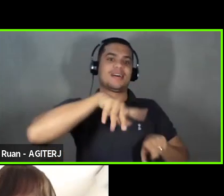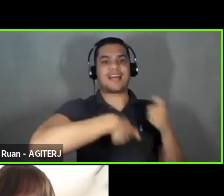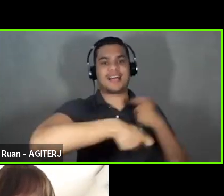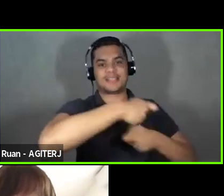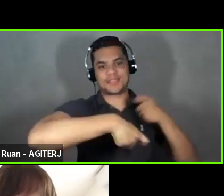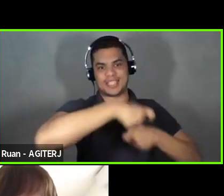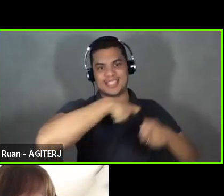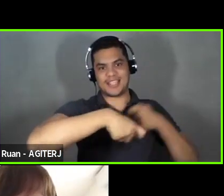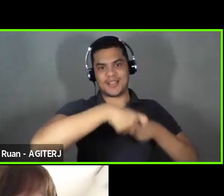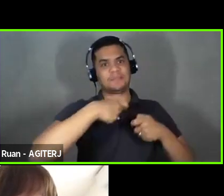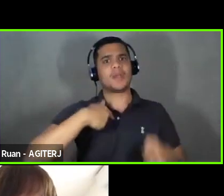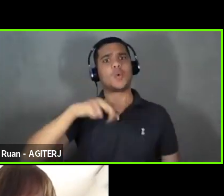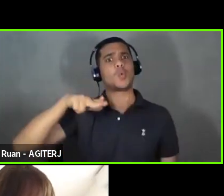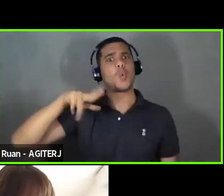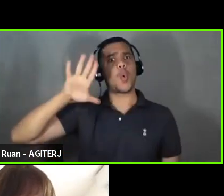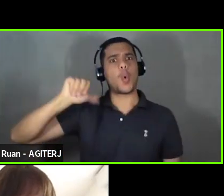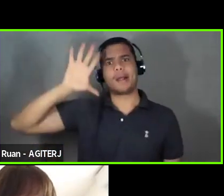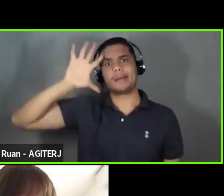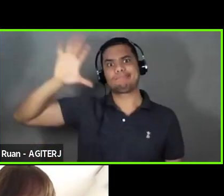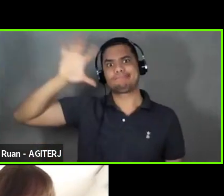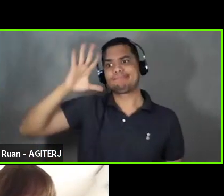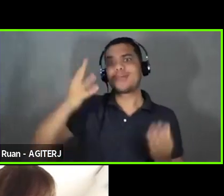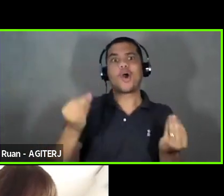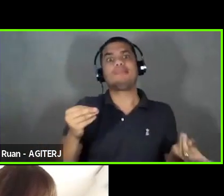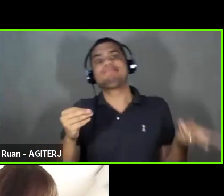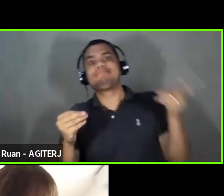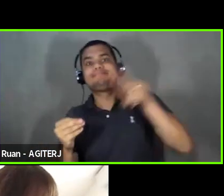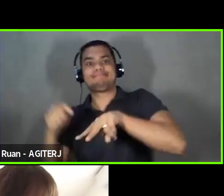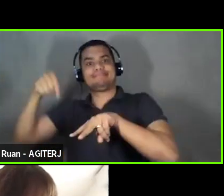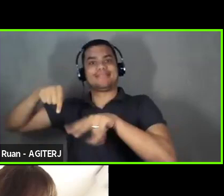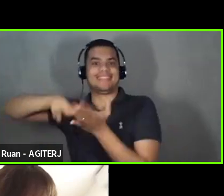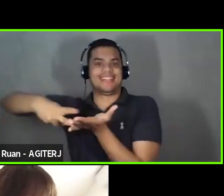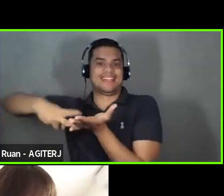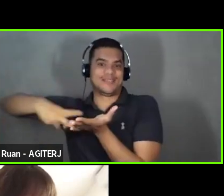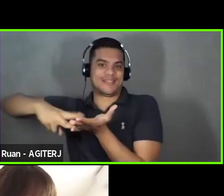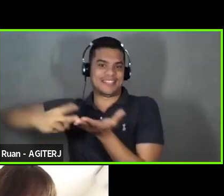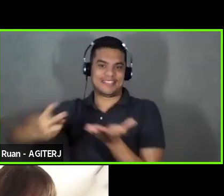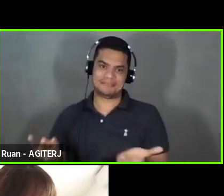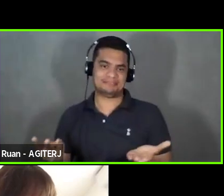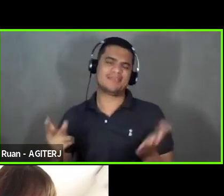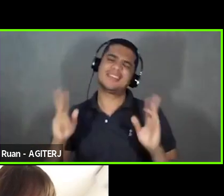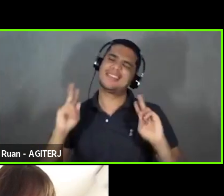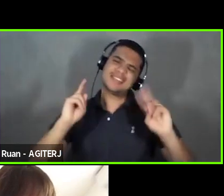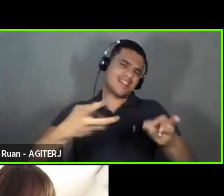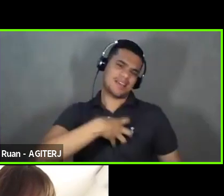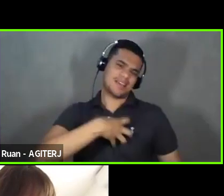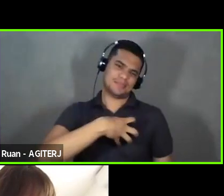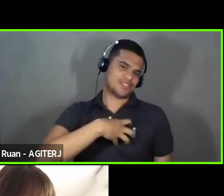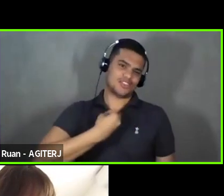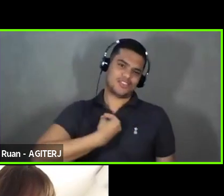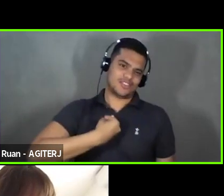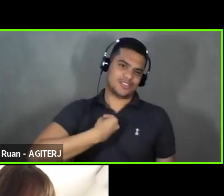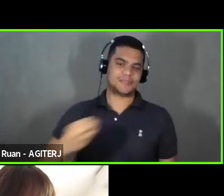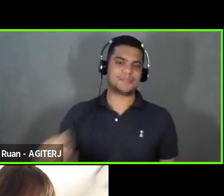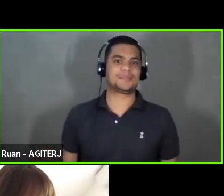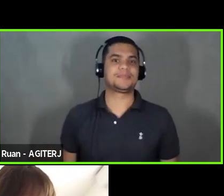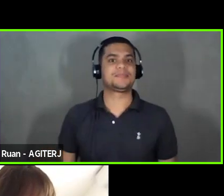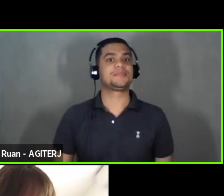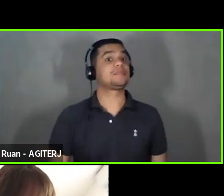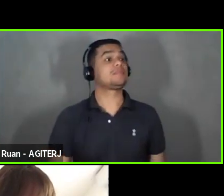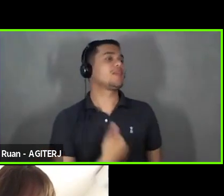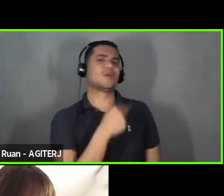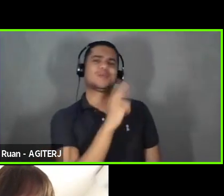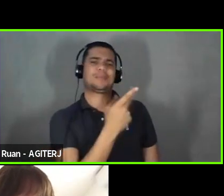que eu jamais imaginaria que eu poderia utilizar na tradução, mas a gente sempre vai utilizar. Eu sempre digo que não existe